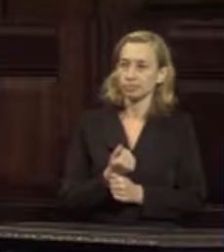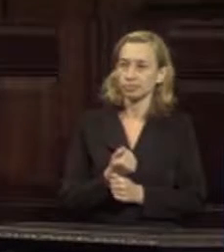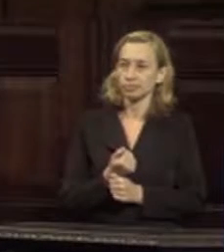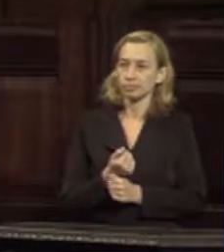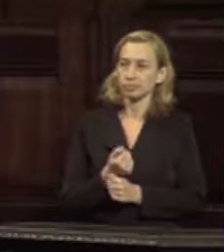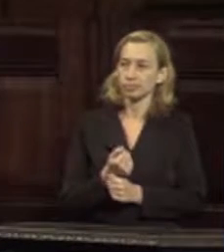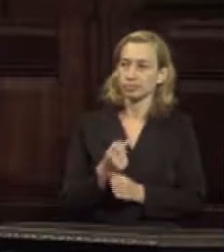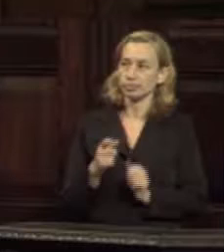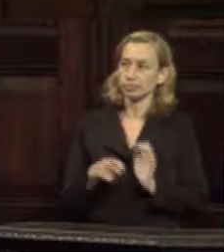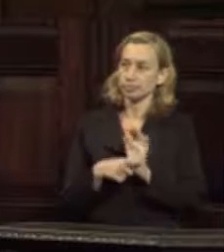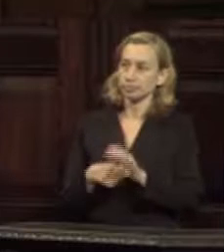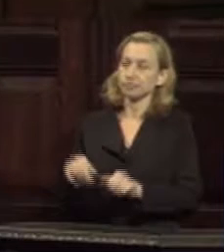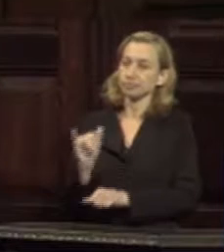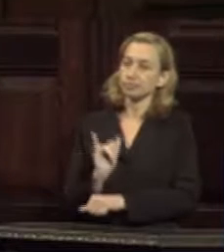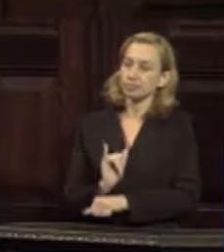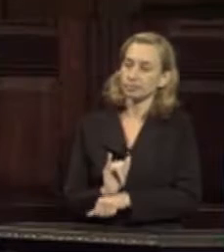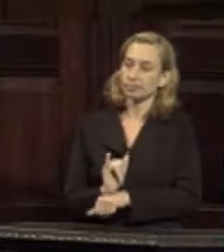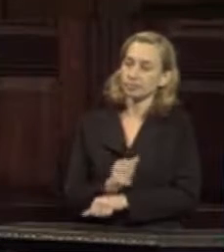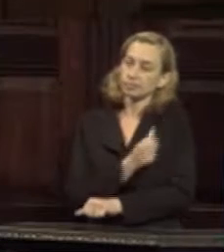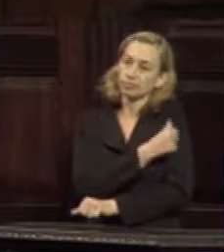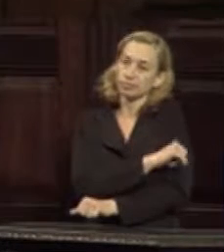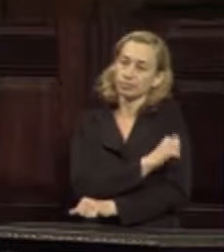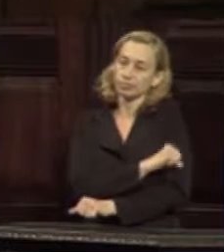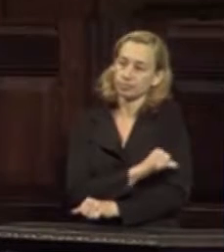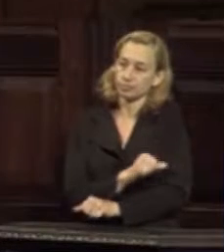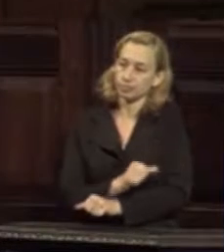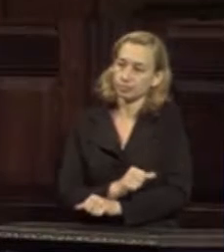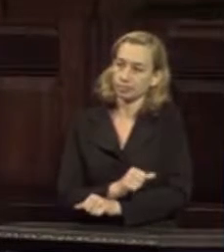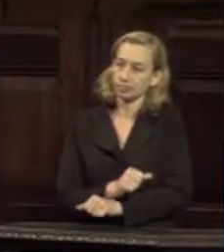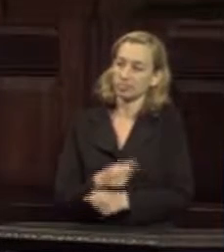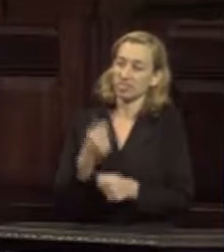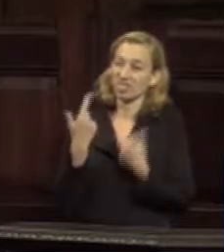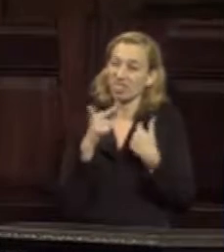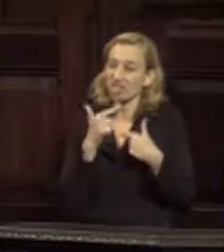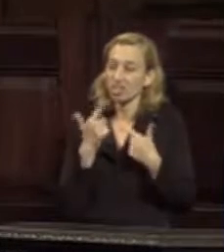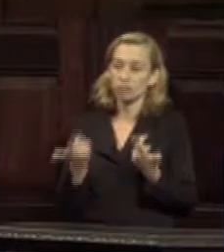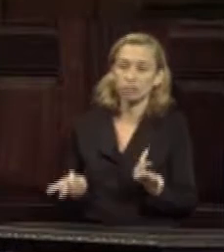tom de chacota, rindo.